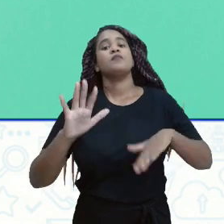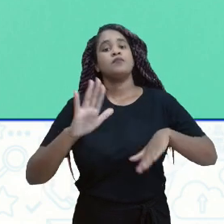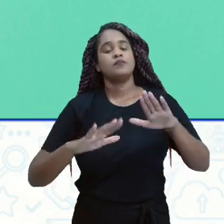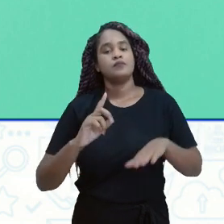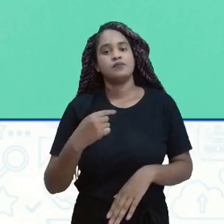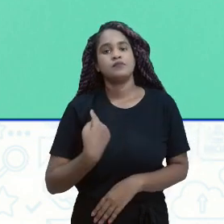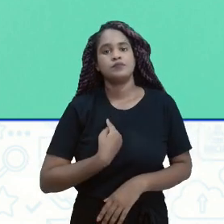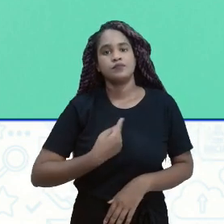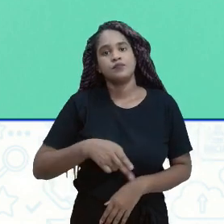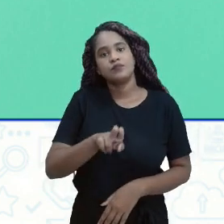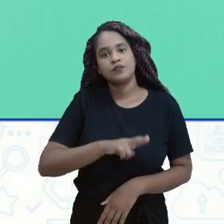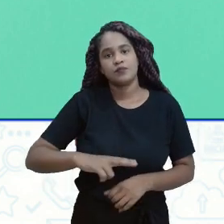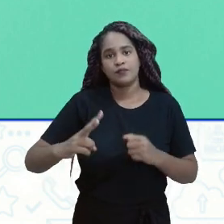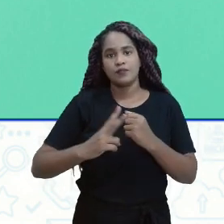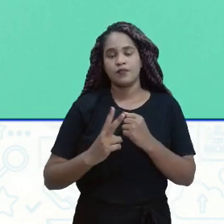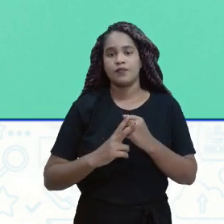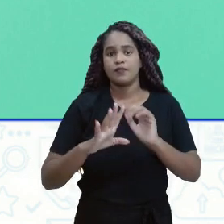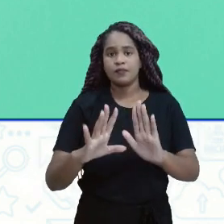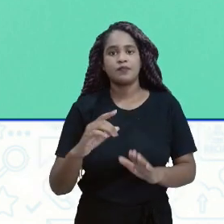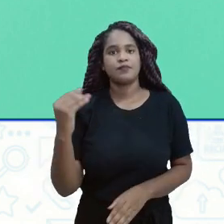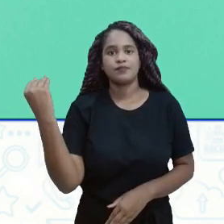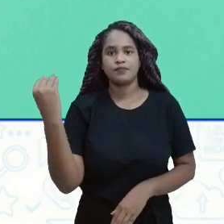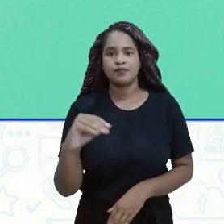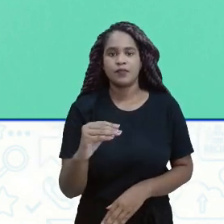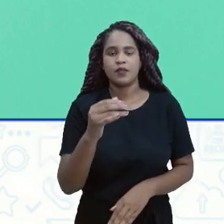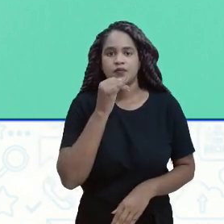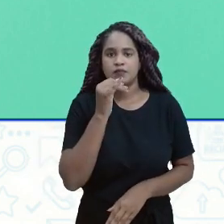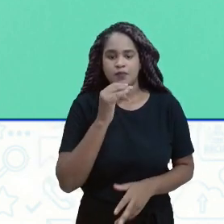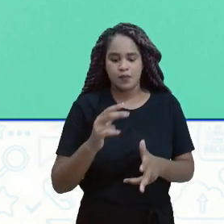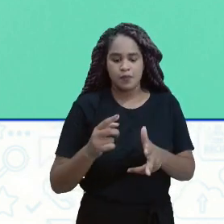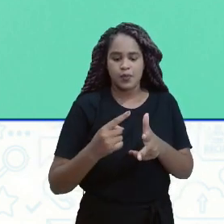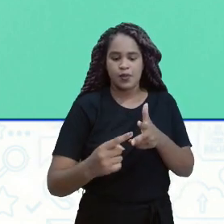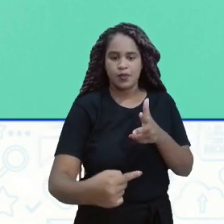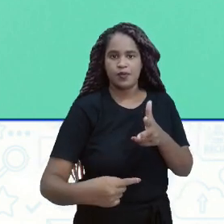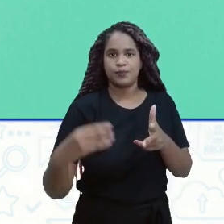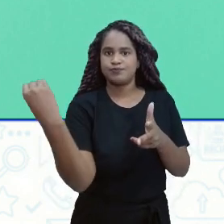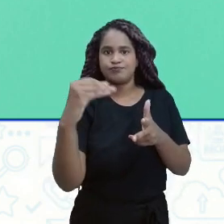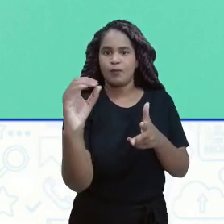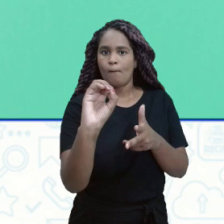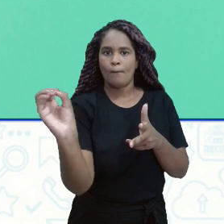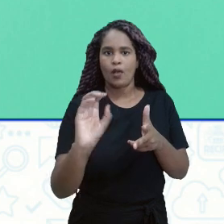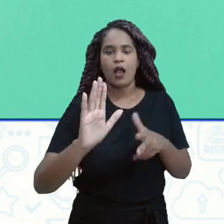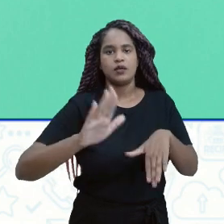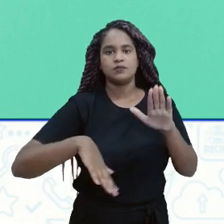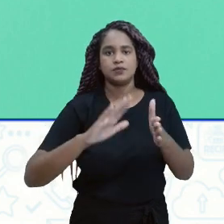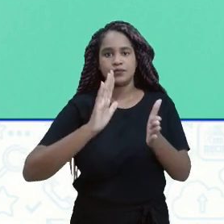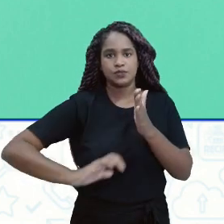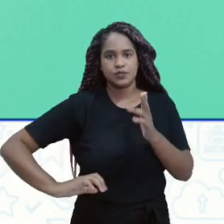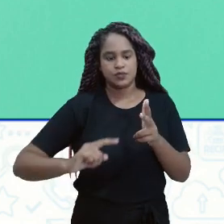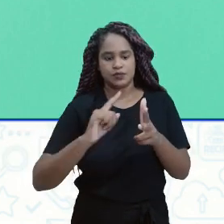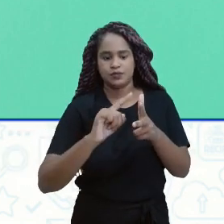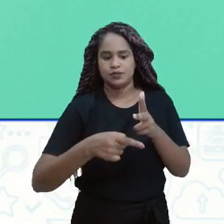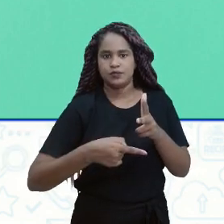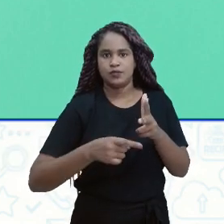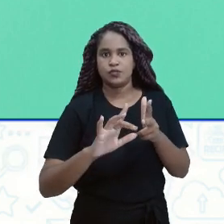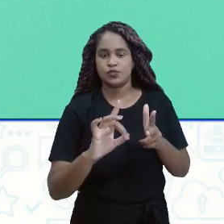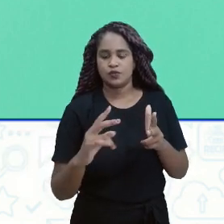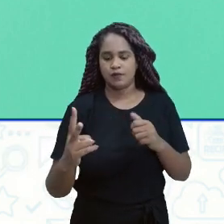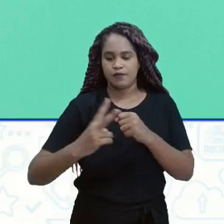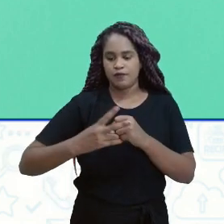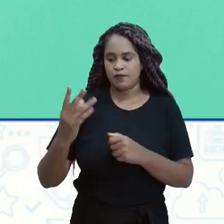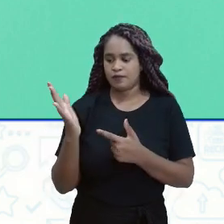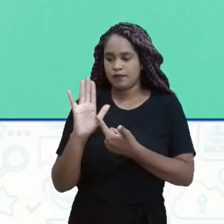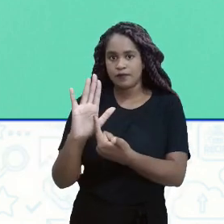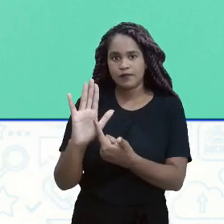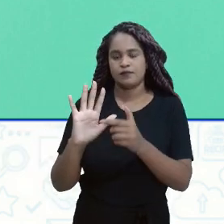verbo sem a marcação do pronome, né? Às vezes acontece de a gente suprimir o sujeito e deixar só o verbo,